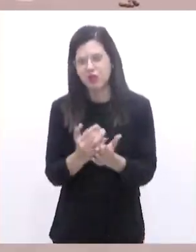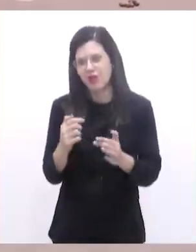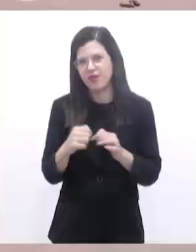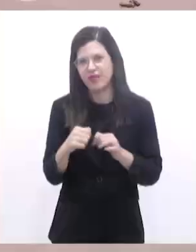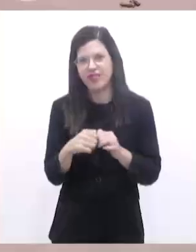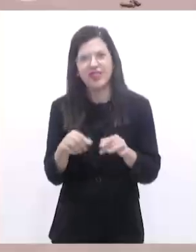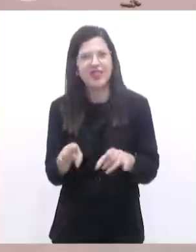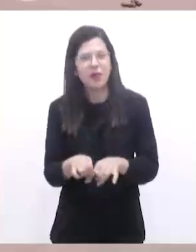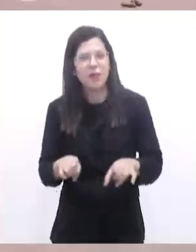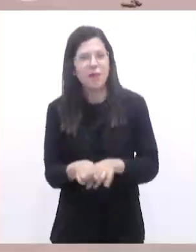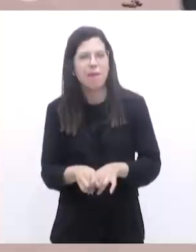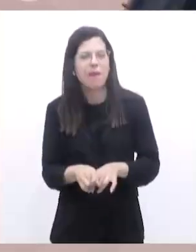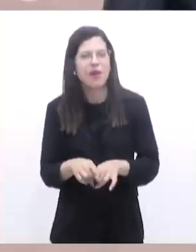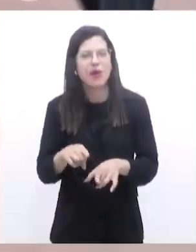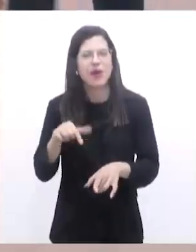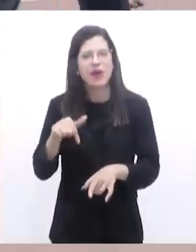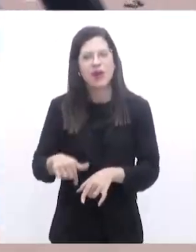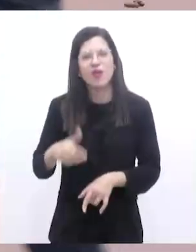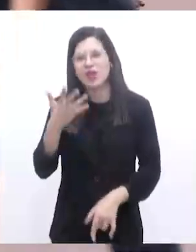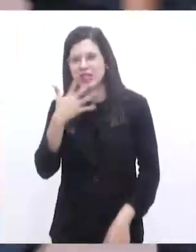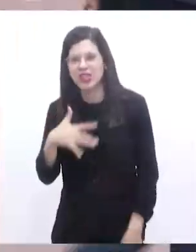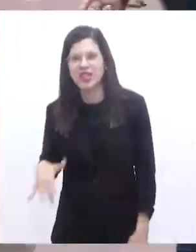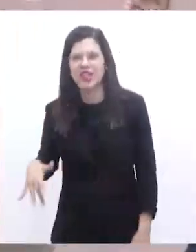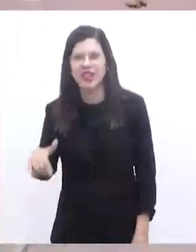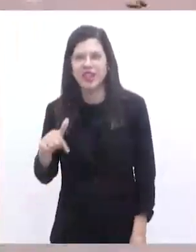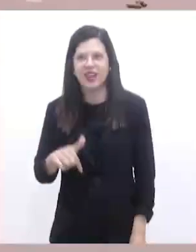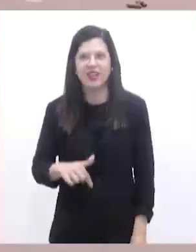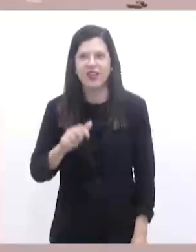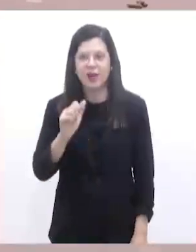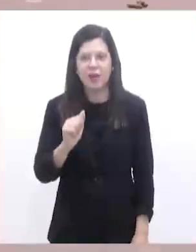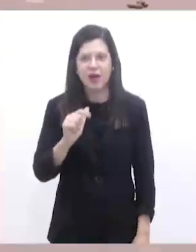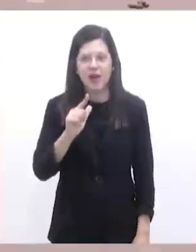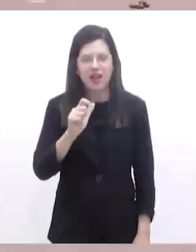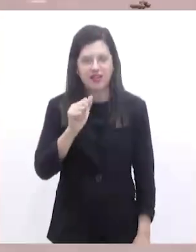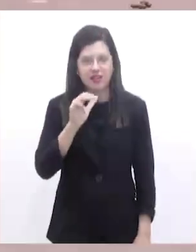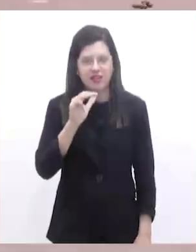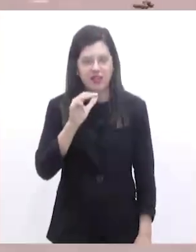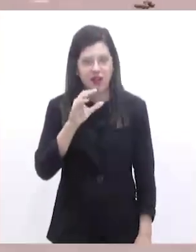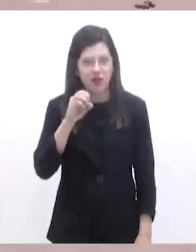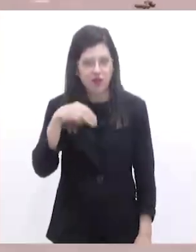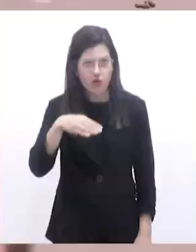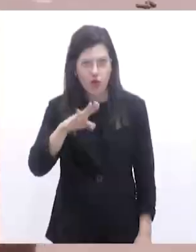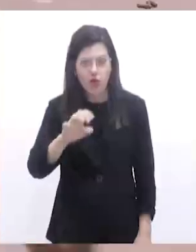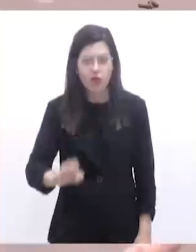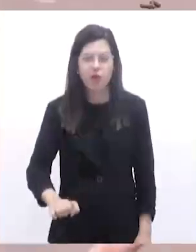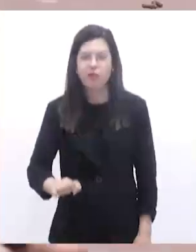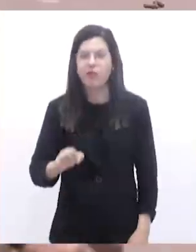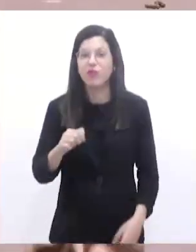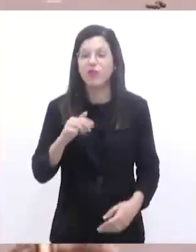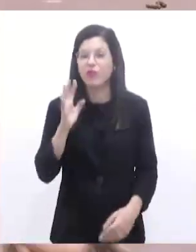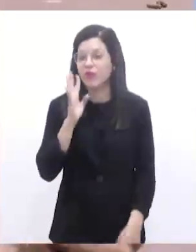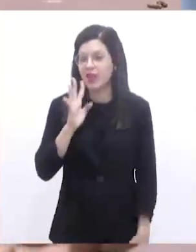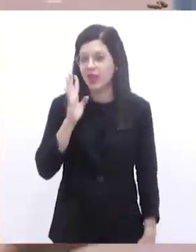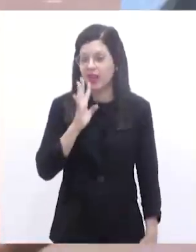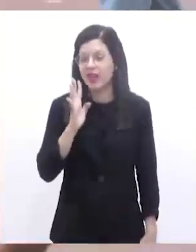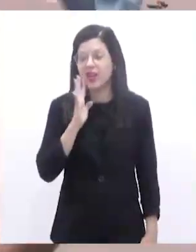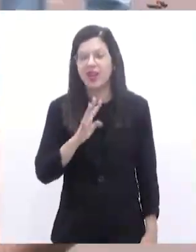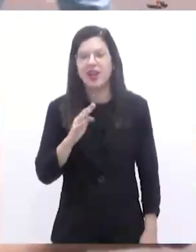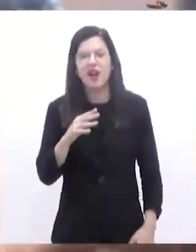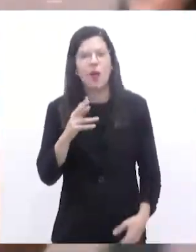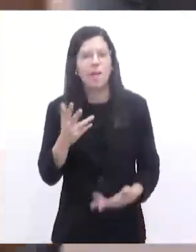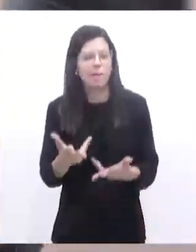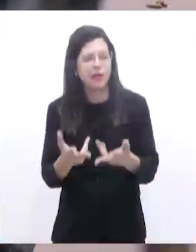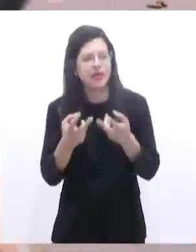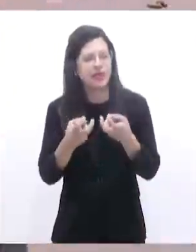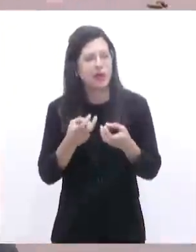a gente levou as crianças para a Orla Conde, que estava recém-inaugurada na época. E foi muito bacana ver como